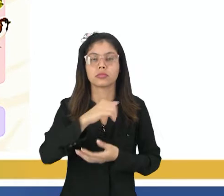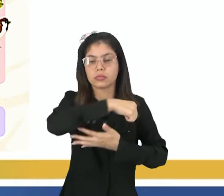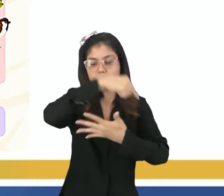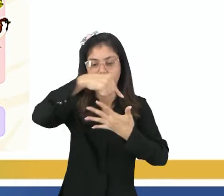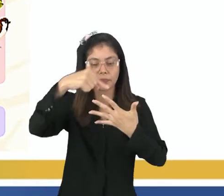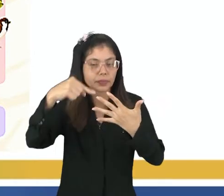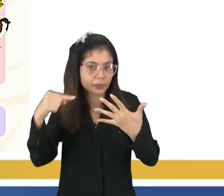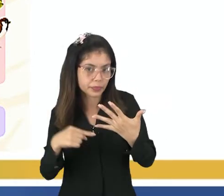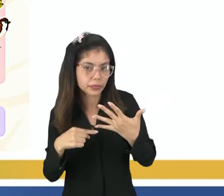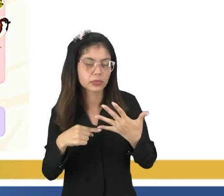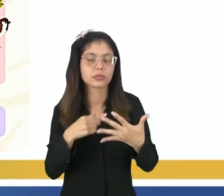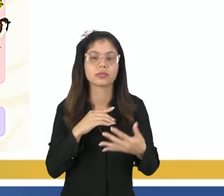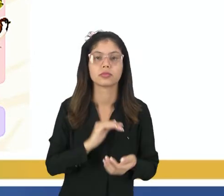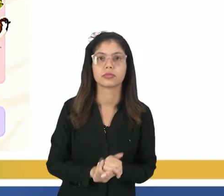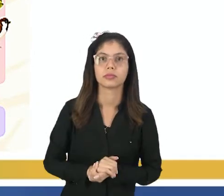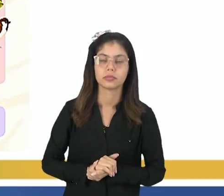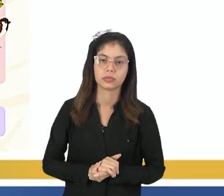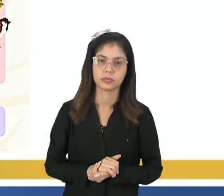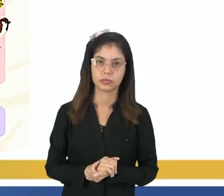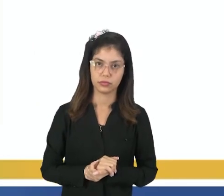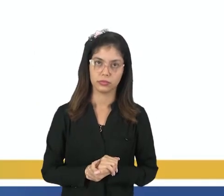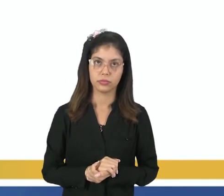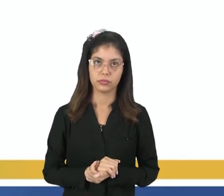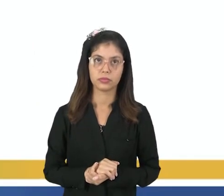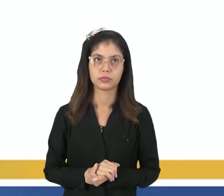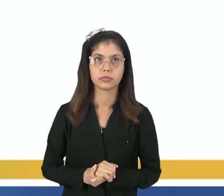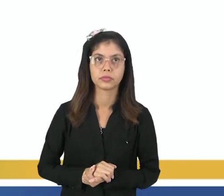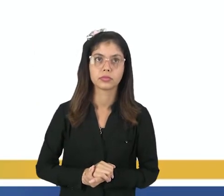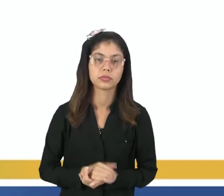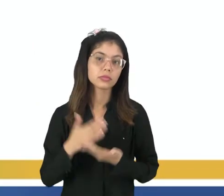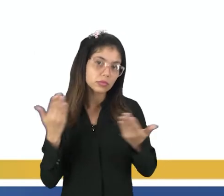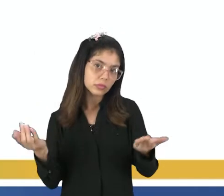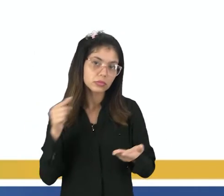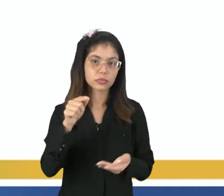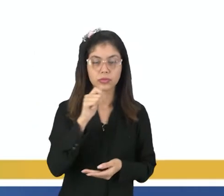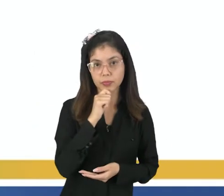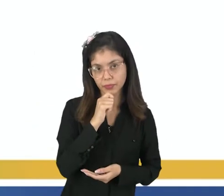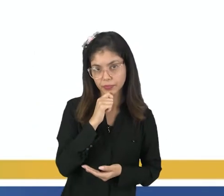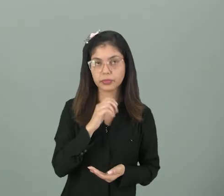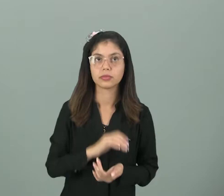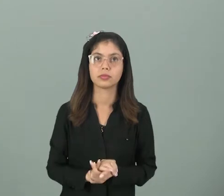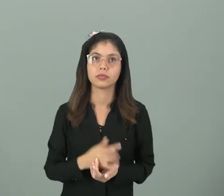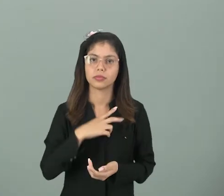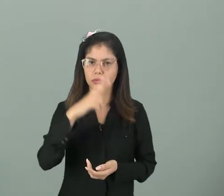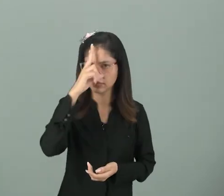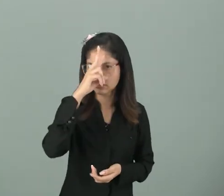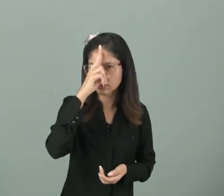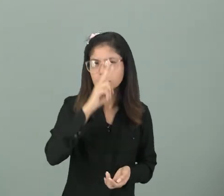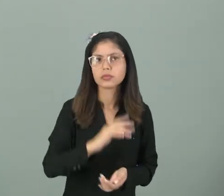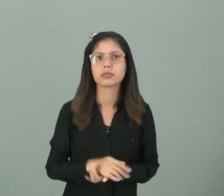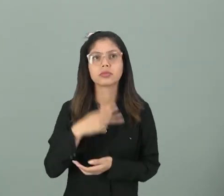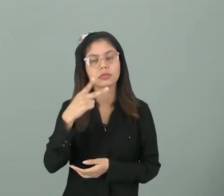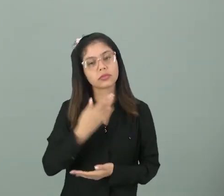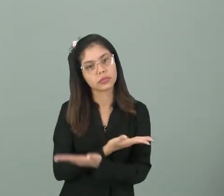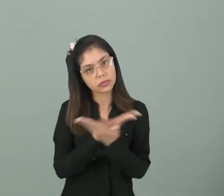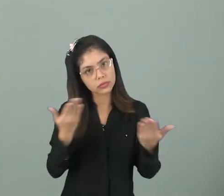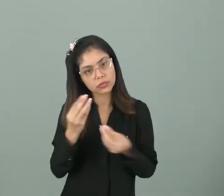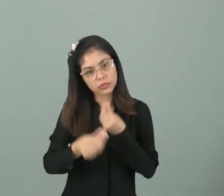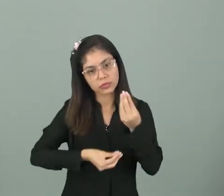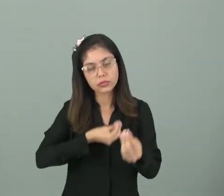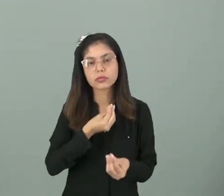fungi, vegetal e animal. E aqui, gente, lembra que eu falei que eu falaria para